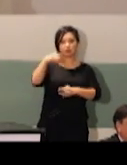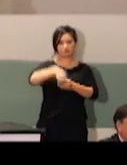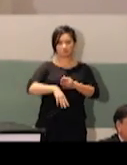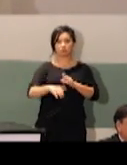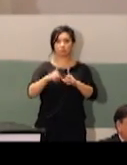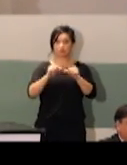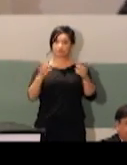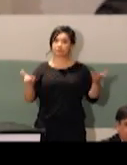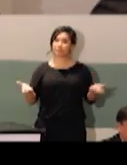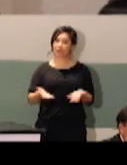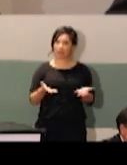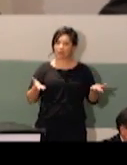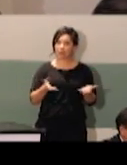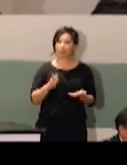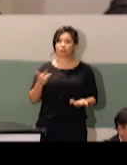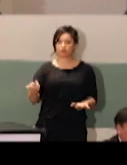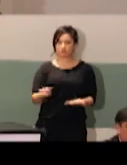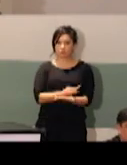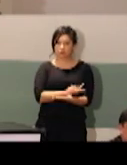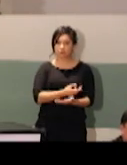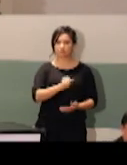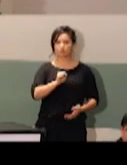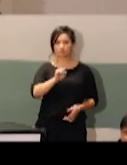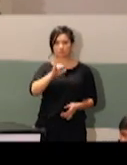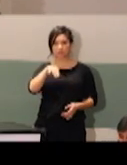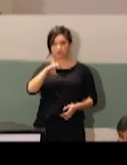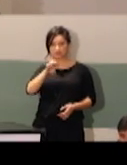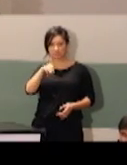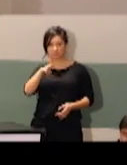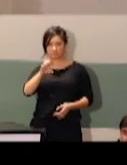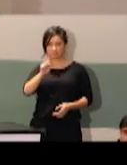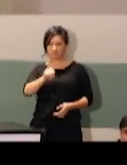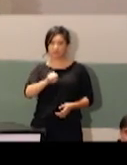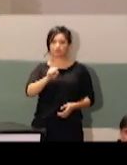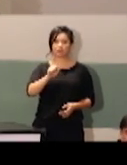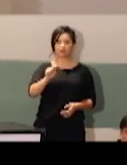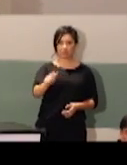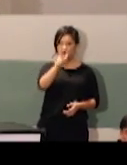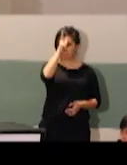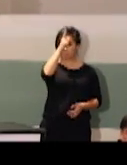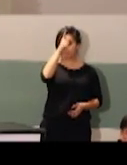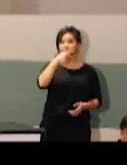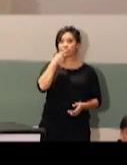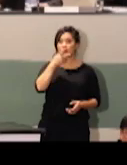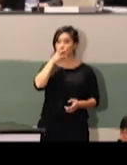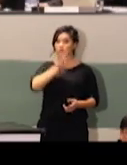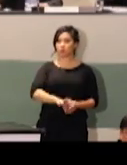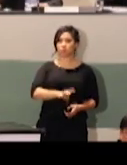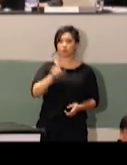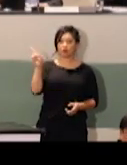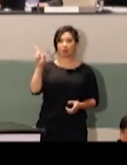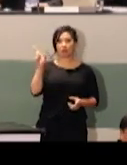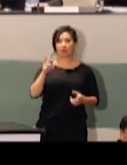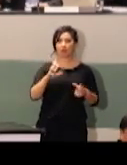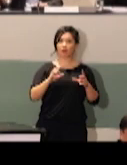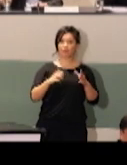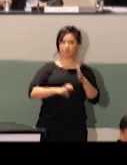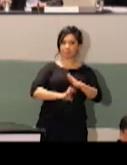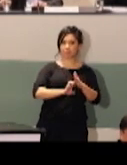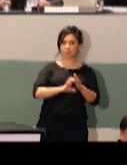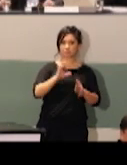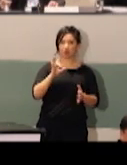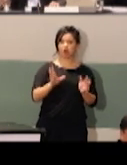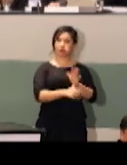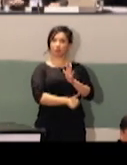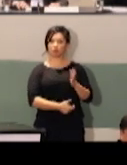e agora a Siemens alemã a denuncia como uma empresa corrupta. Não tem outro nome. Ok, finalizou